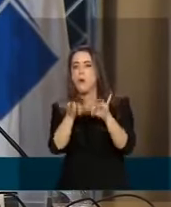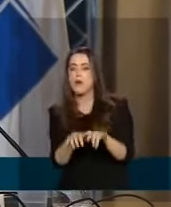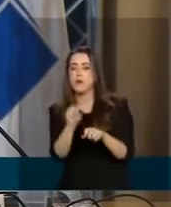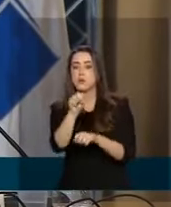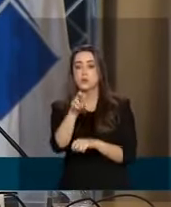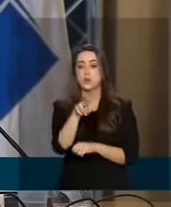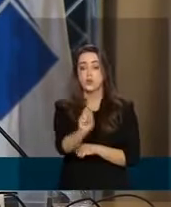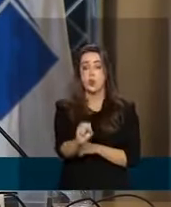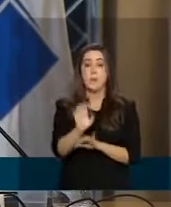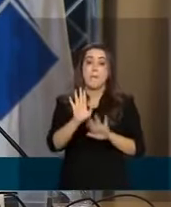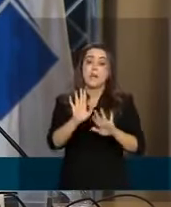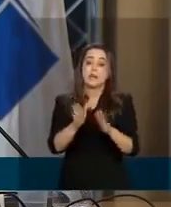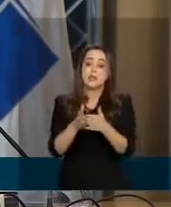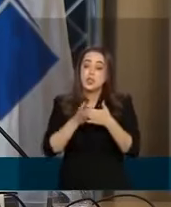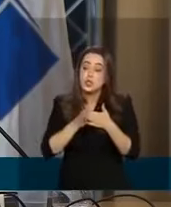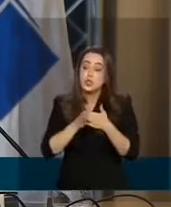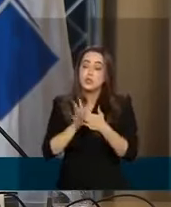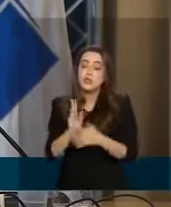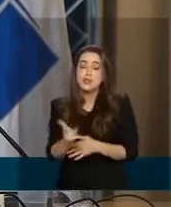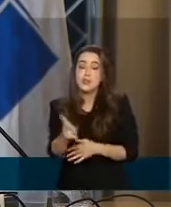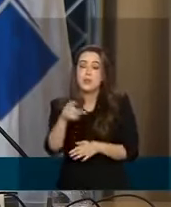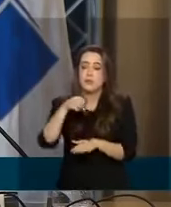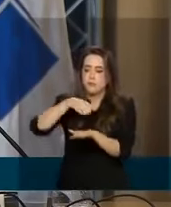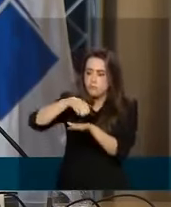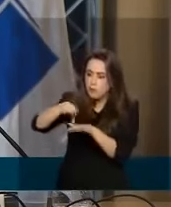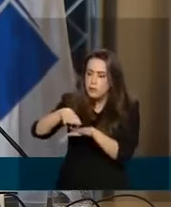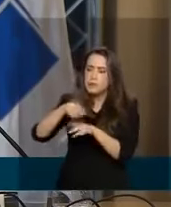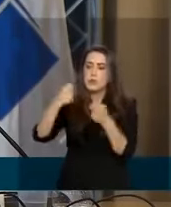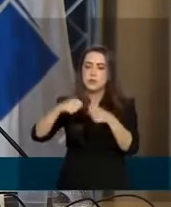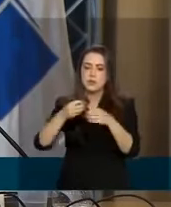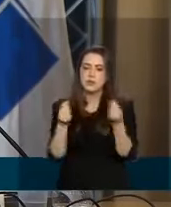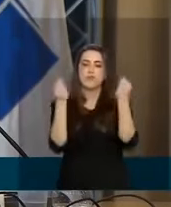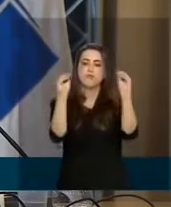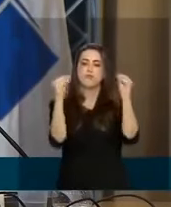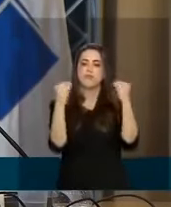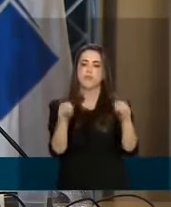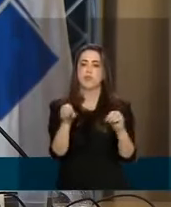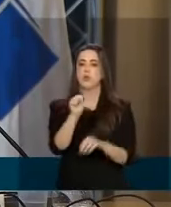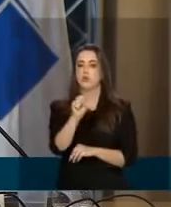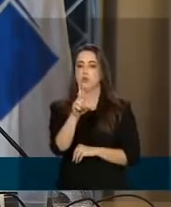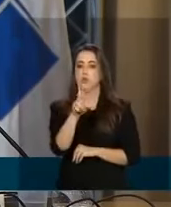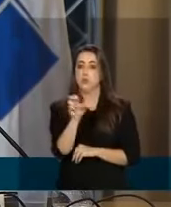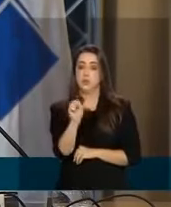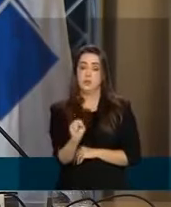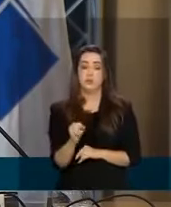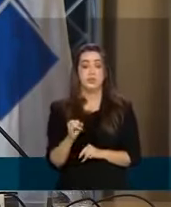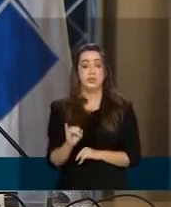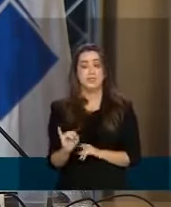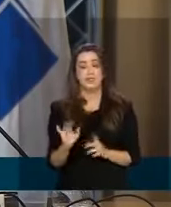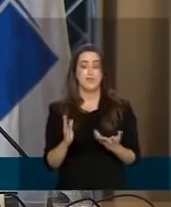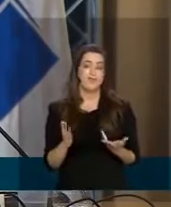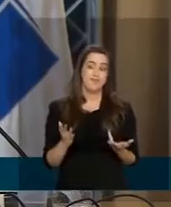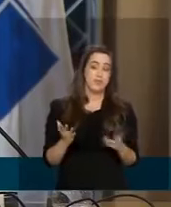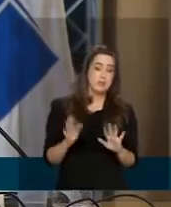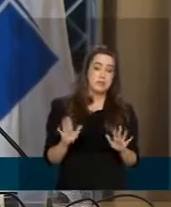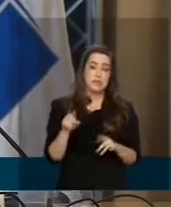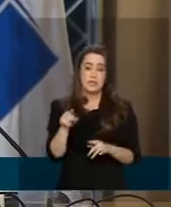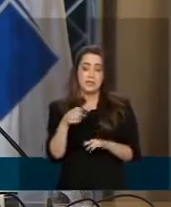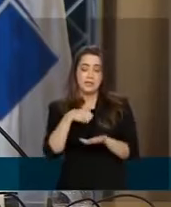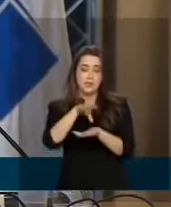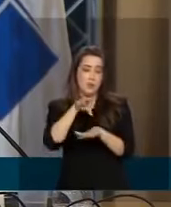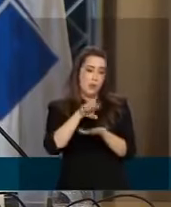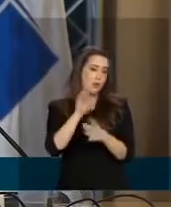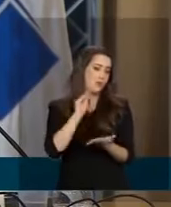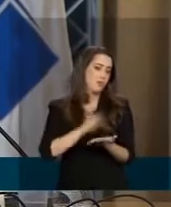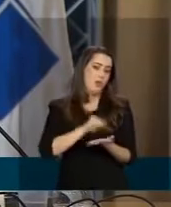que eles façam o registro nos nossos sistemas oficiais. Caso contrário, essas